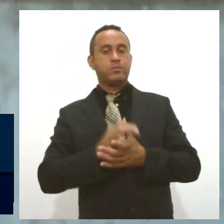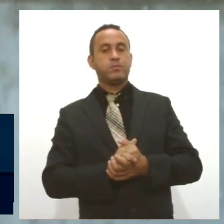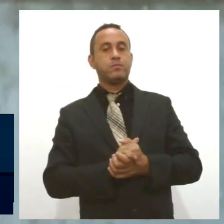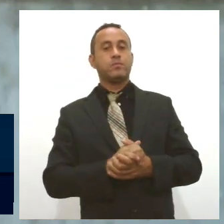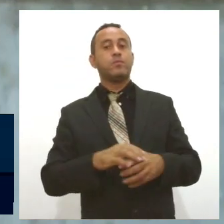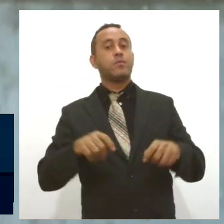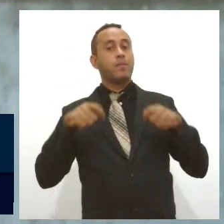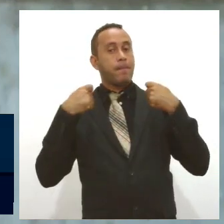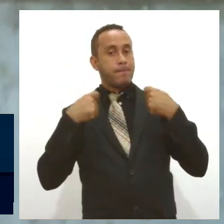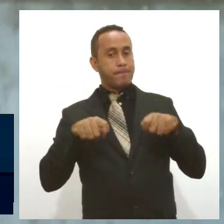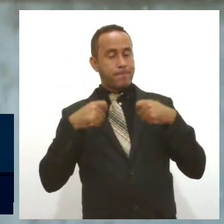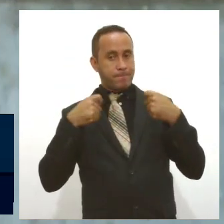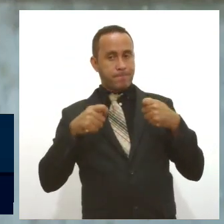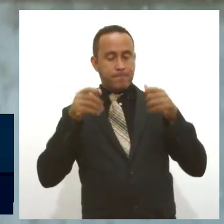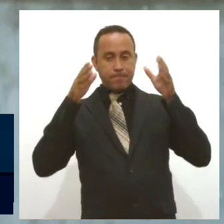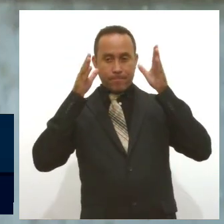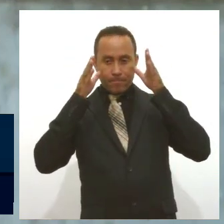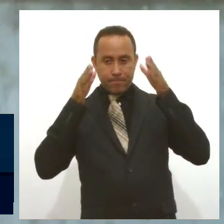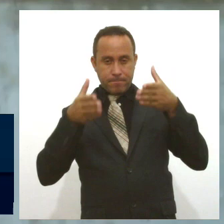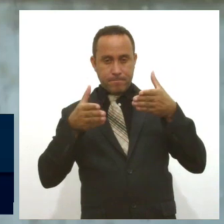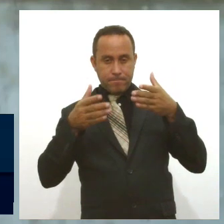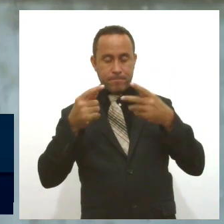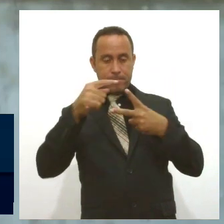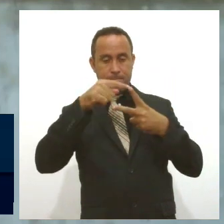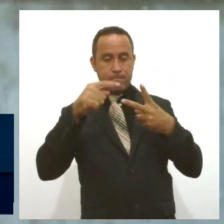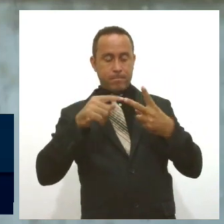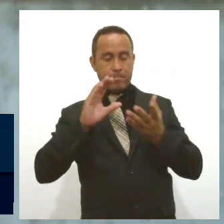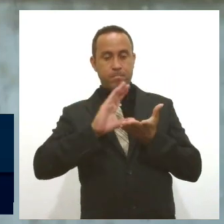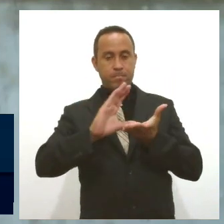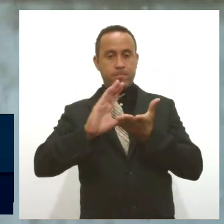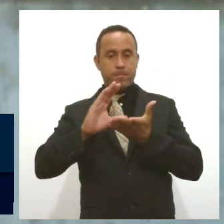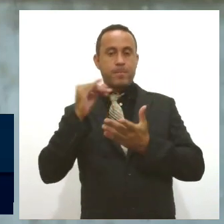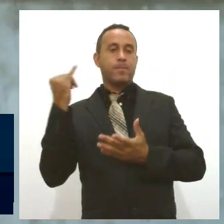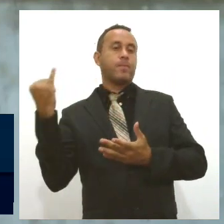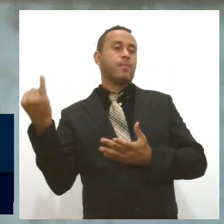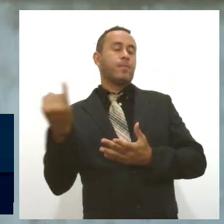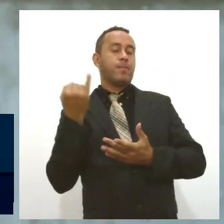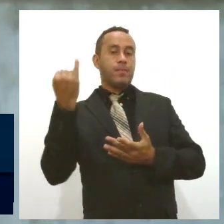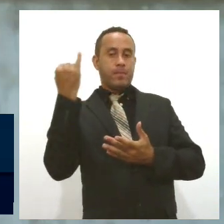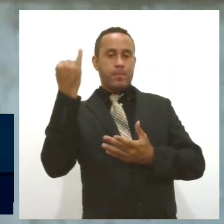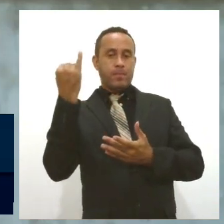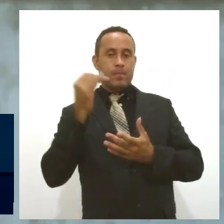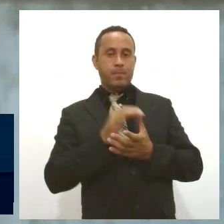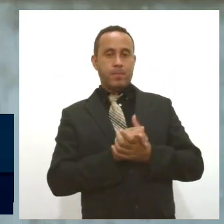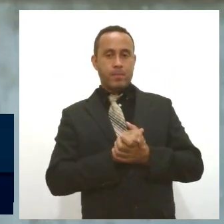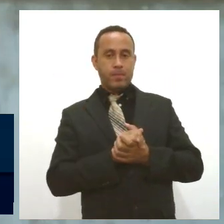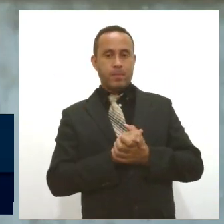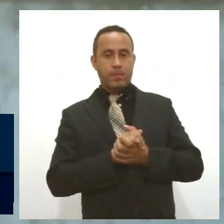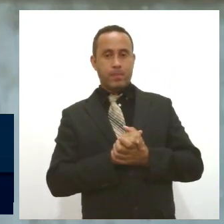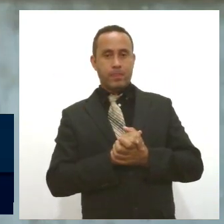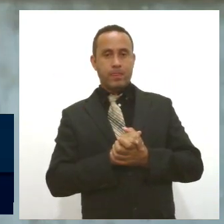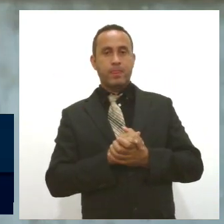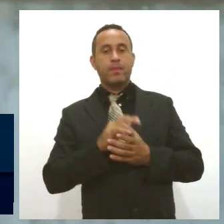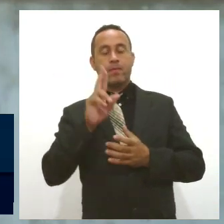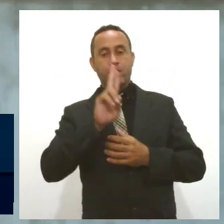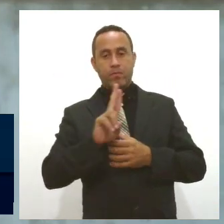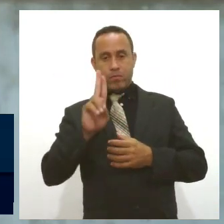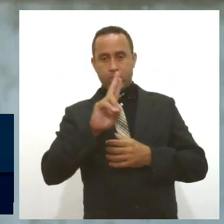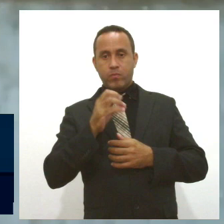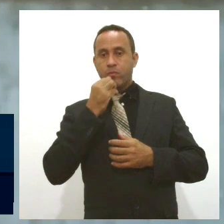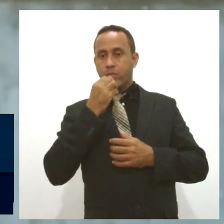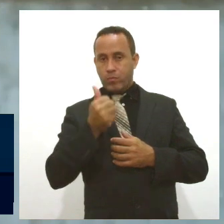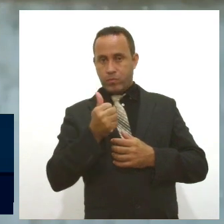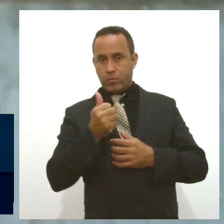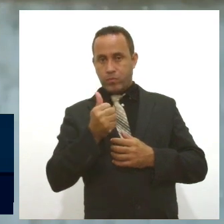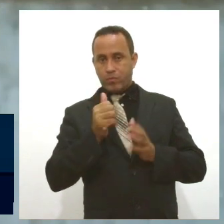precisamos estar atentos a dois investimentos que são extremamente importantes e que vai ser muito útil para a gente no